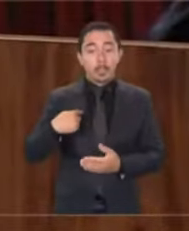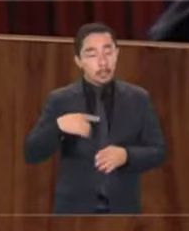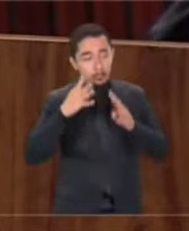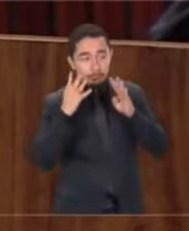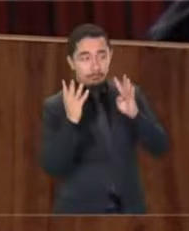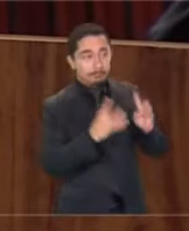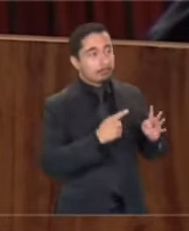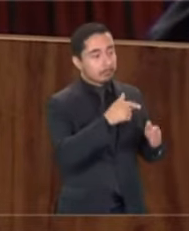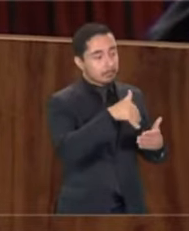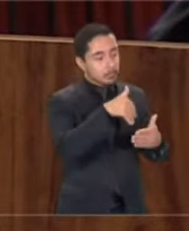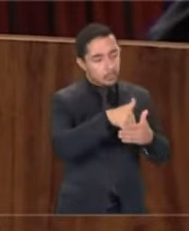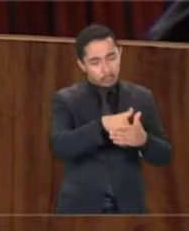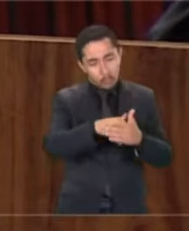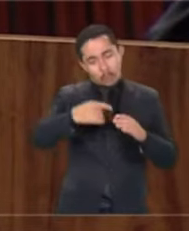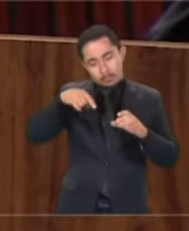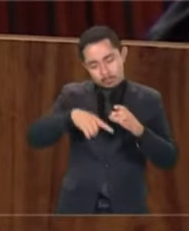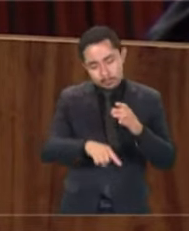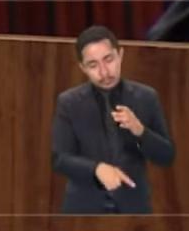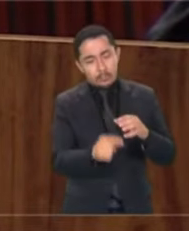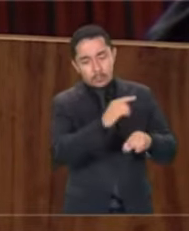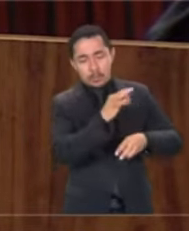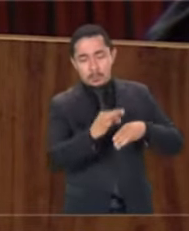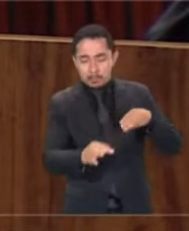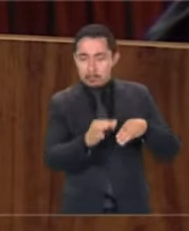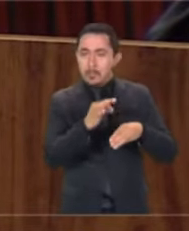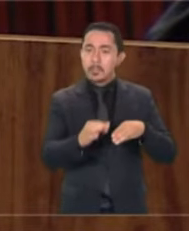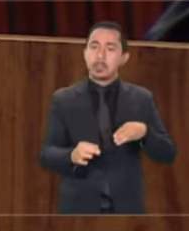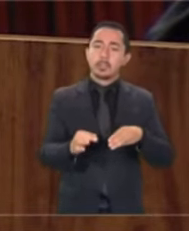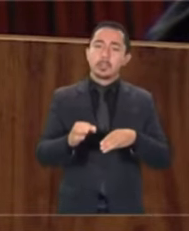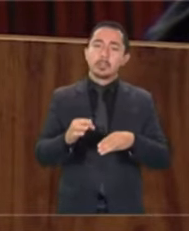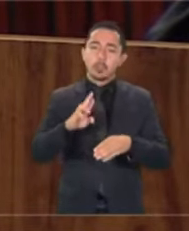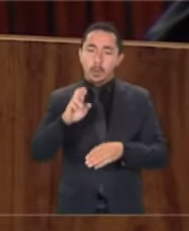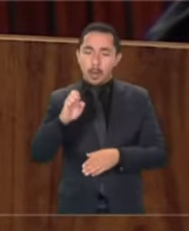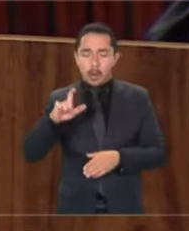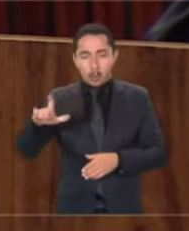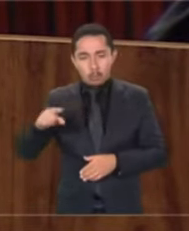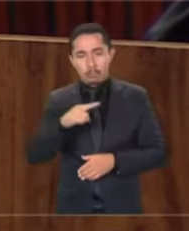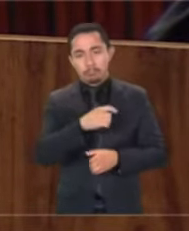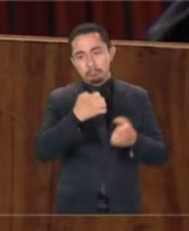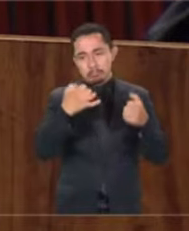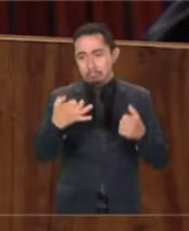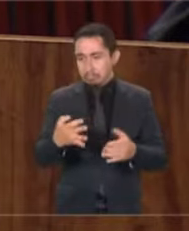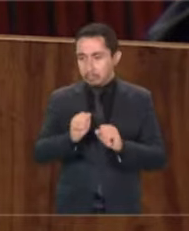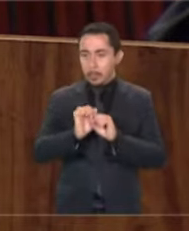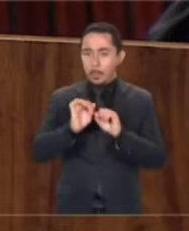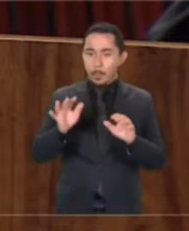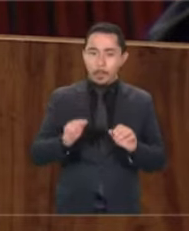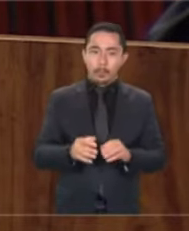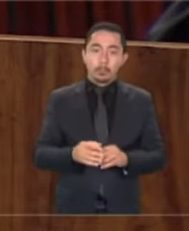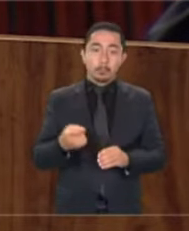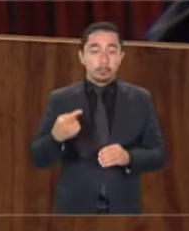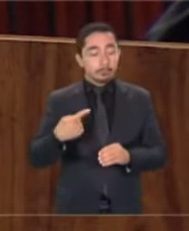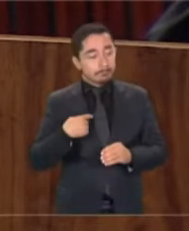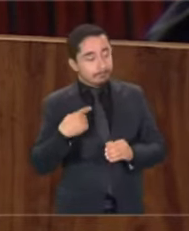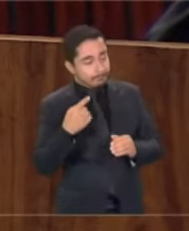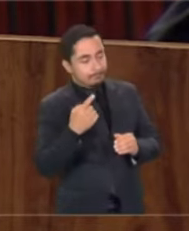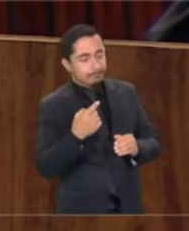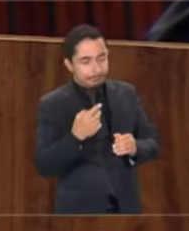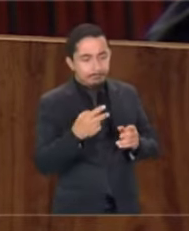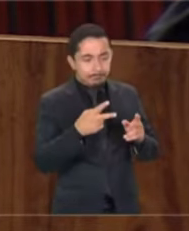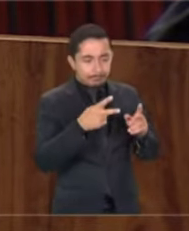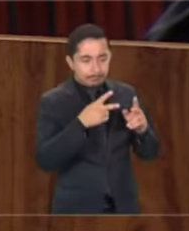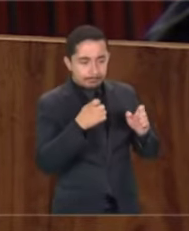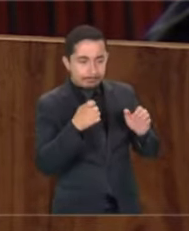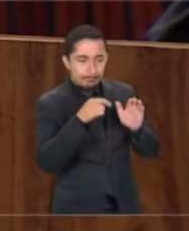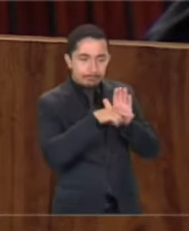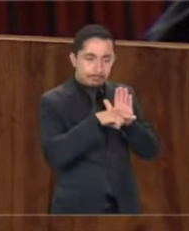circunstanciado e aprofundado do ministro Vistor, ministro Raul Araújo, e considerando exatamente o que ele expõe, presidente, e o